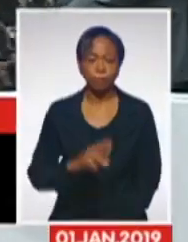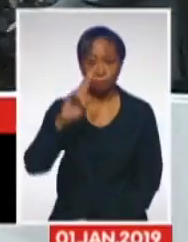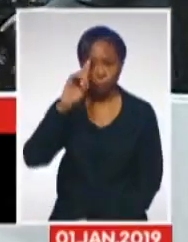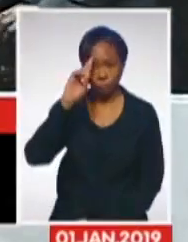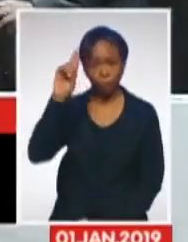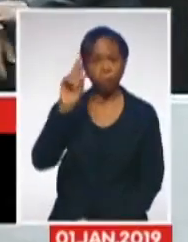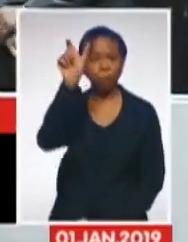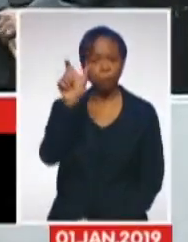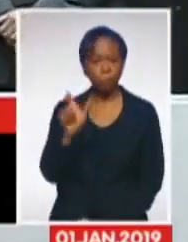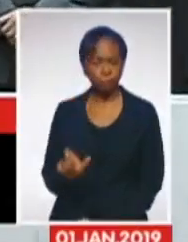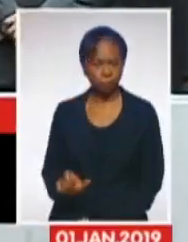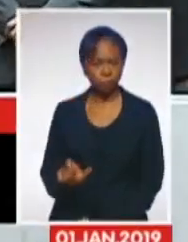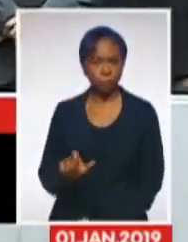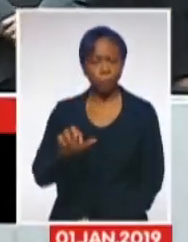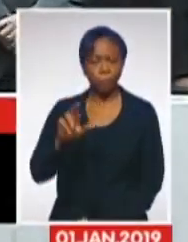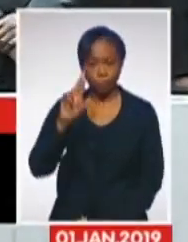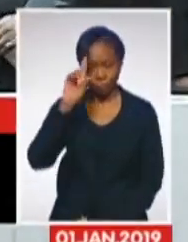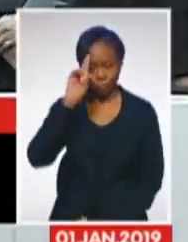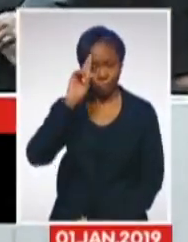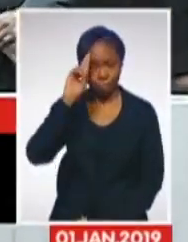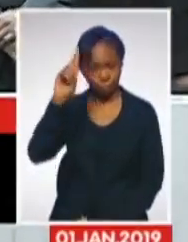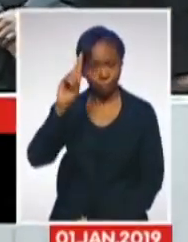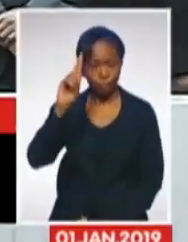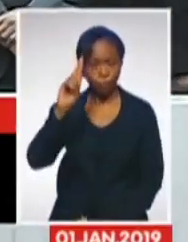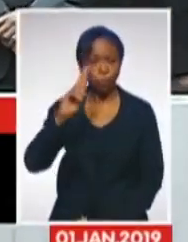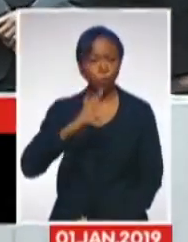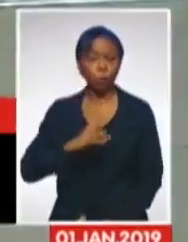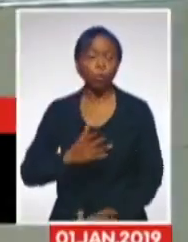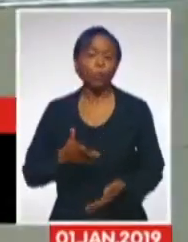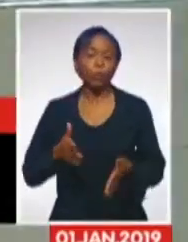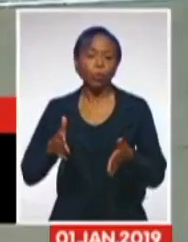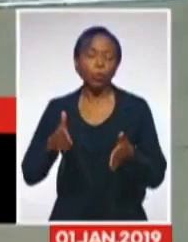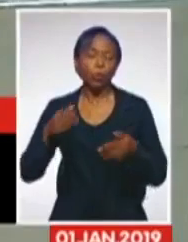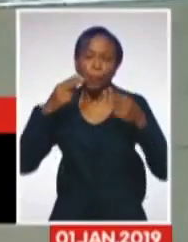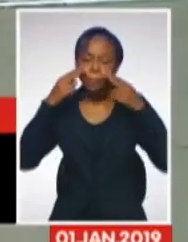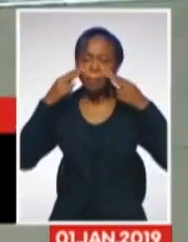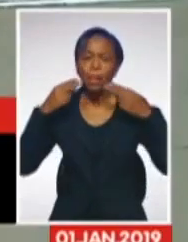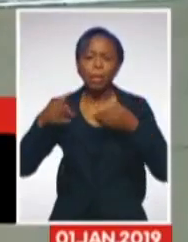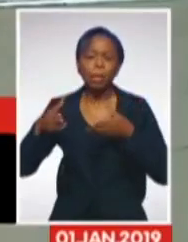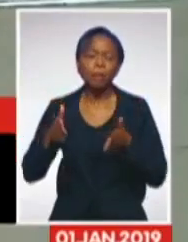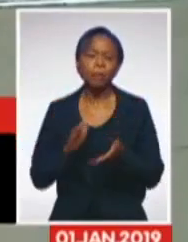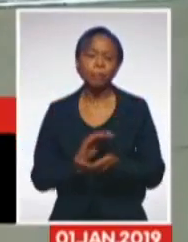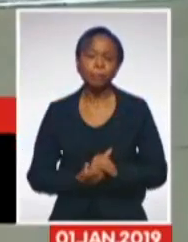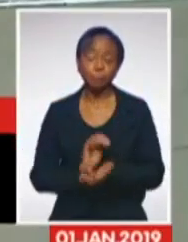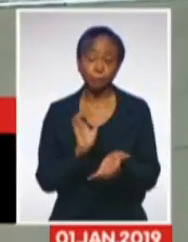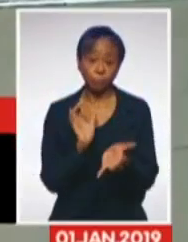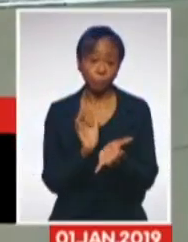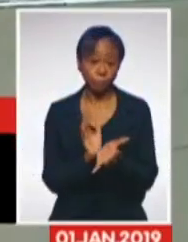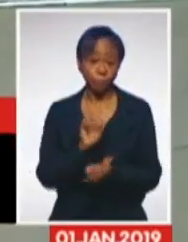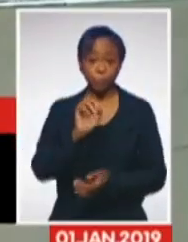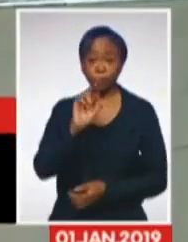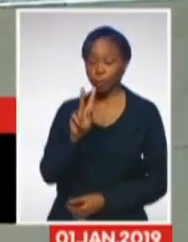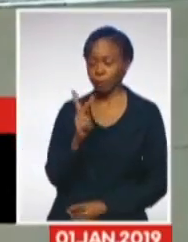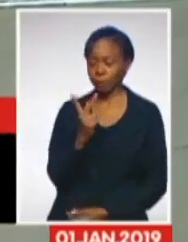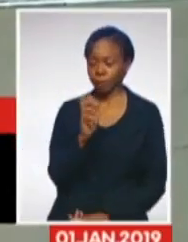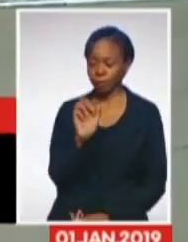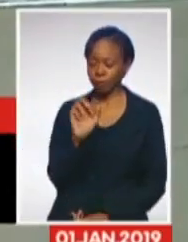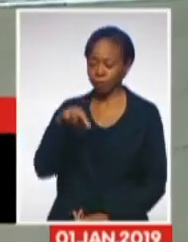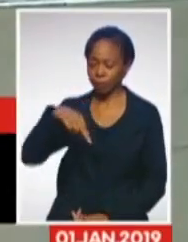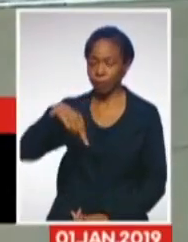Excelentíssimo senhor comandante da 4ª Região Militar do Exército, General de Divisão, Henrique Martins Nolasco Sobrinho.